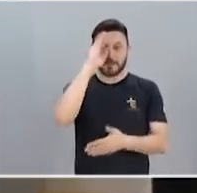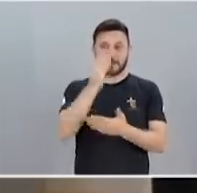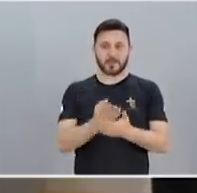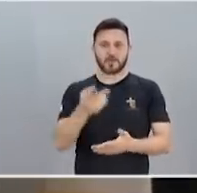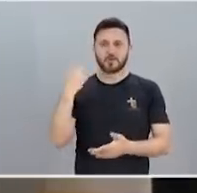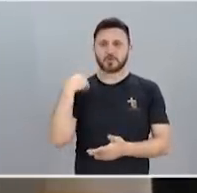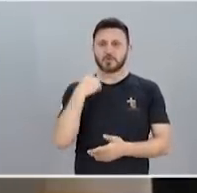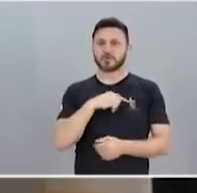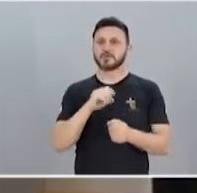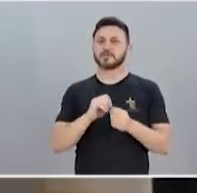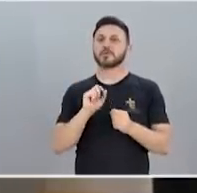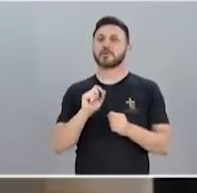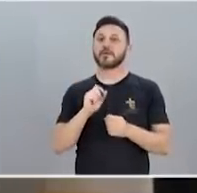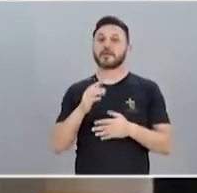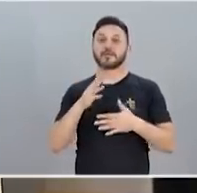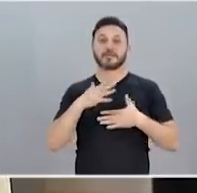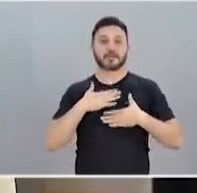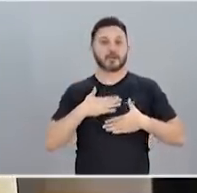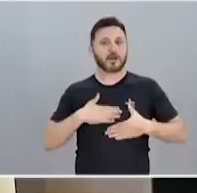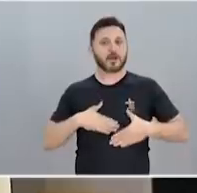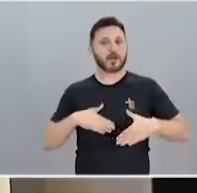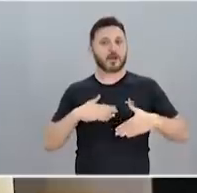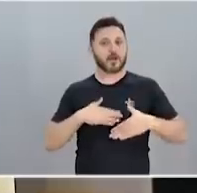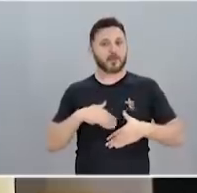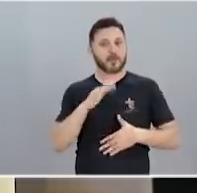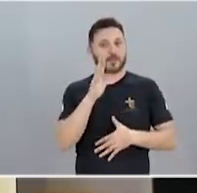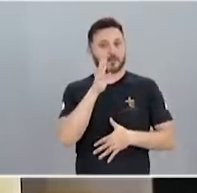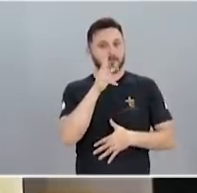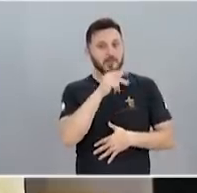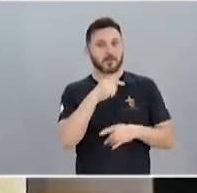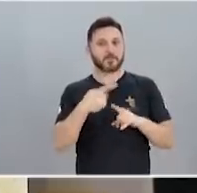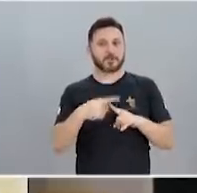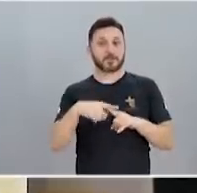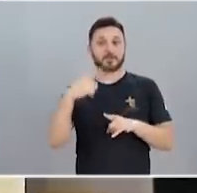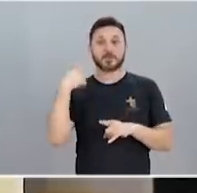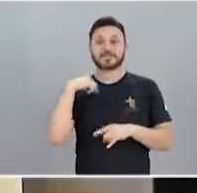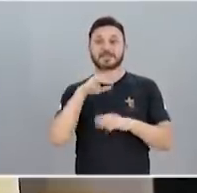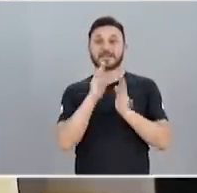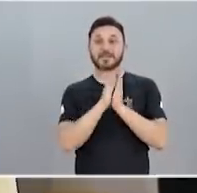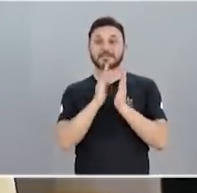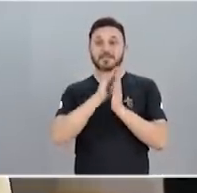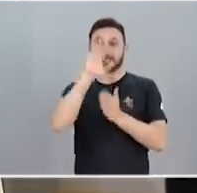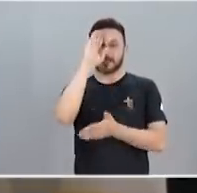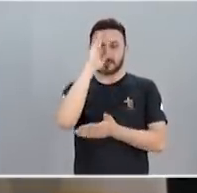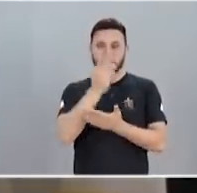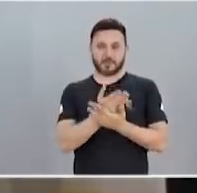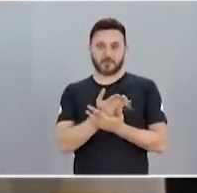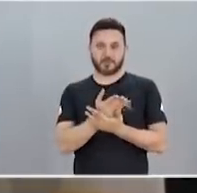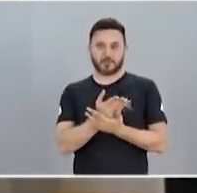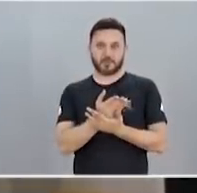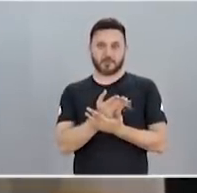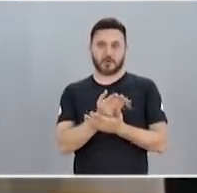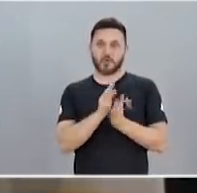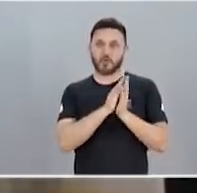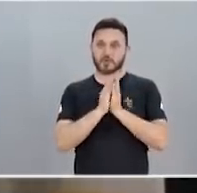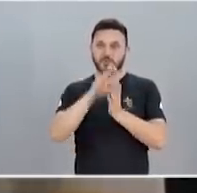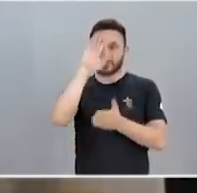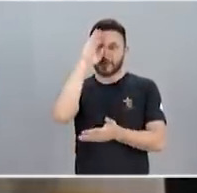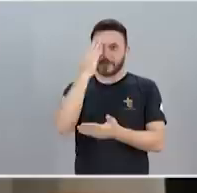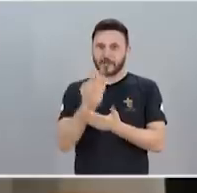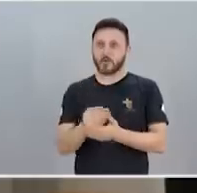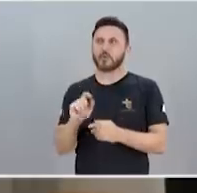forma mais lenta. Nós vamos rezar o Creio. É verdade que o Creio não é uma